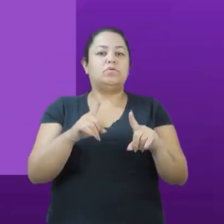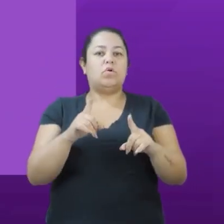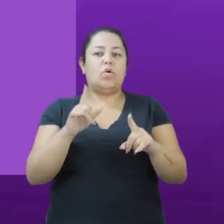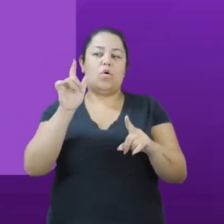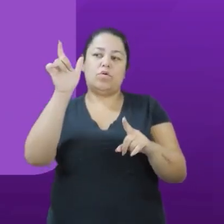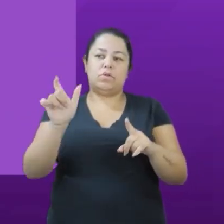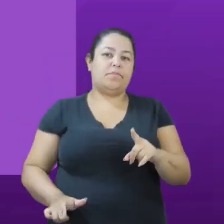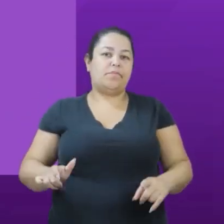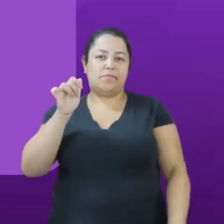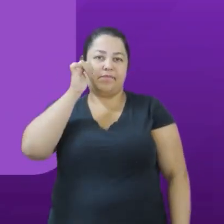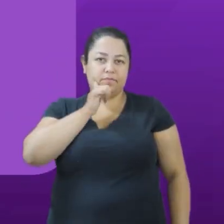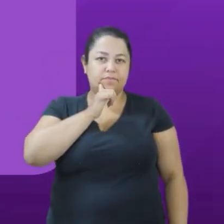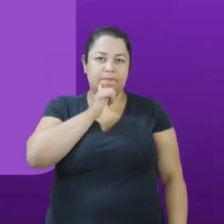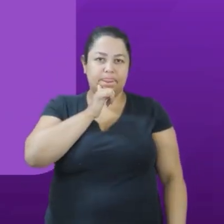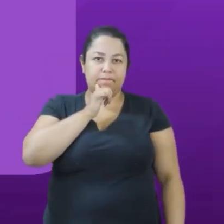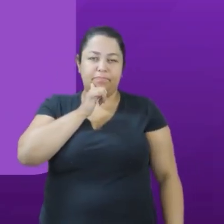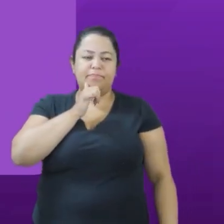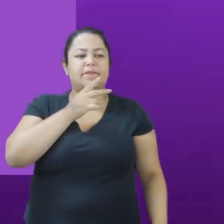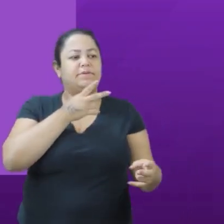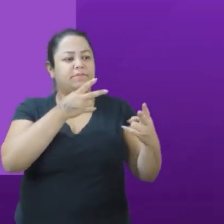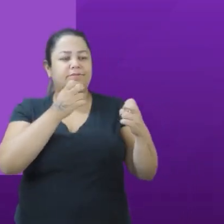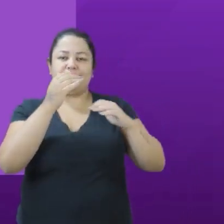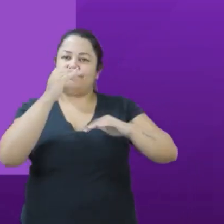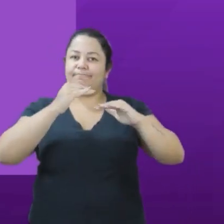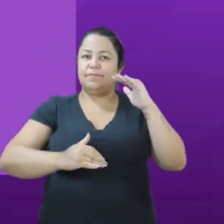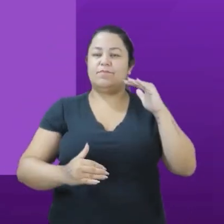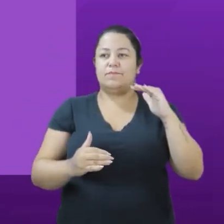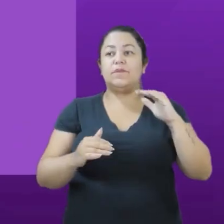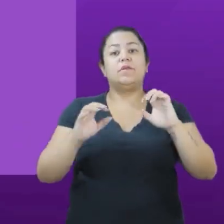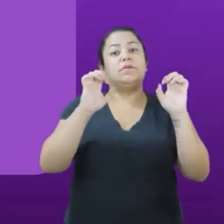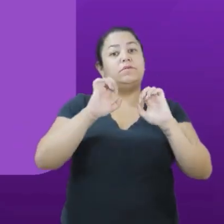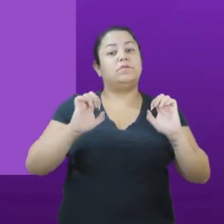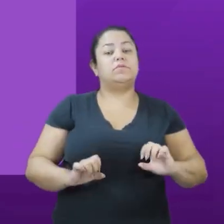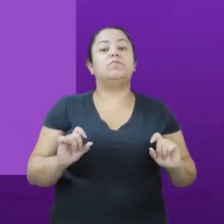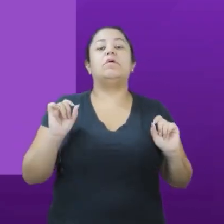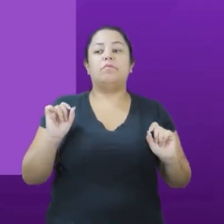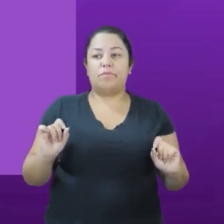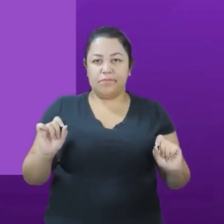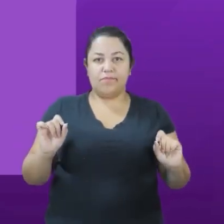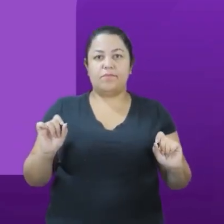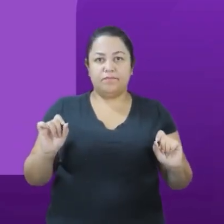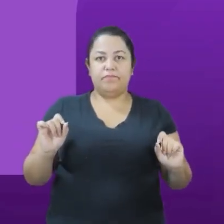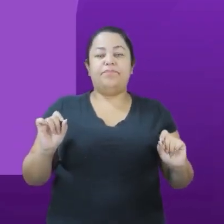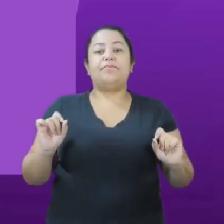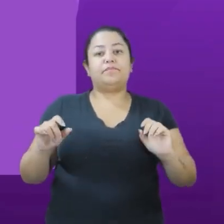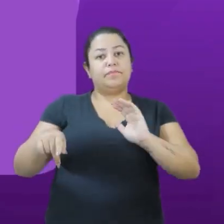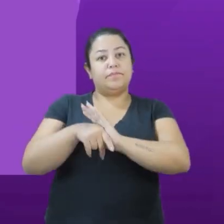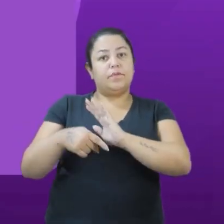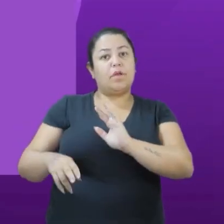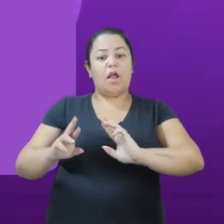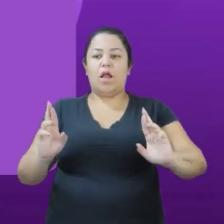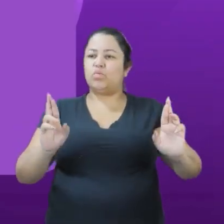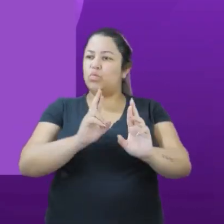feminino, a gente percebe que há uma desigualdade estrutural nessa relação